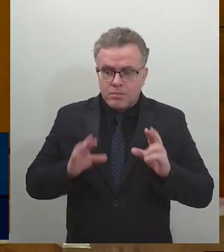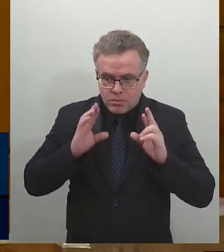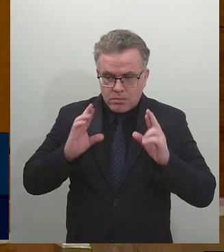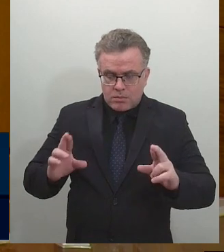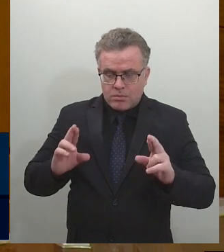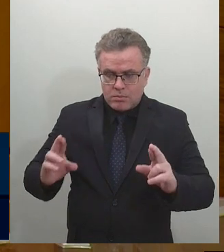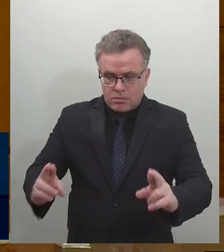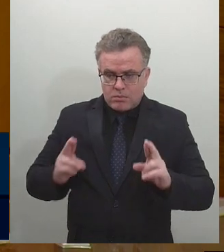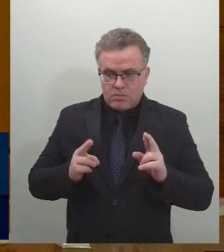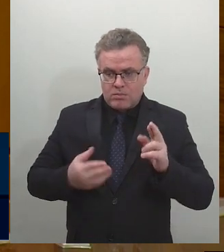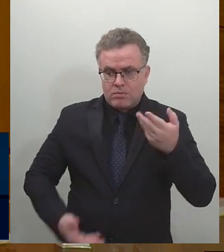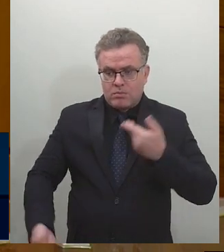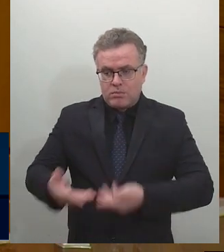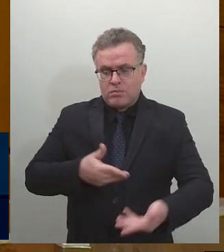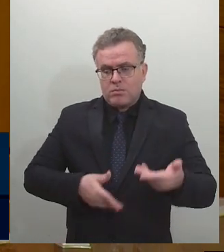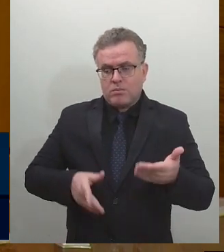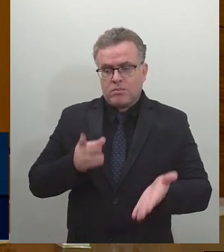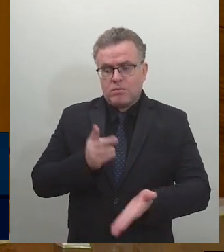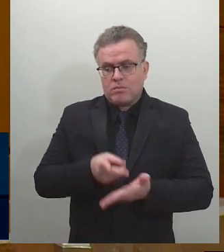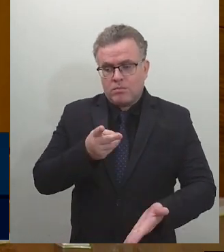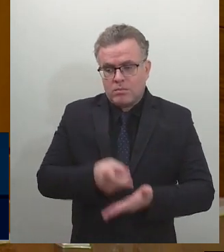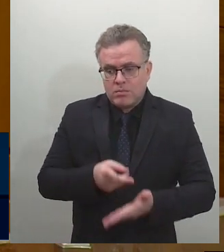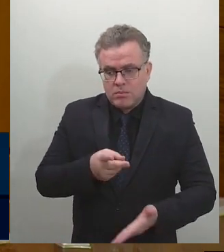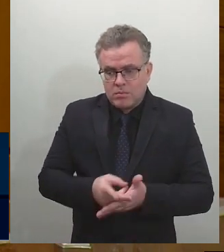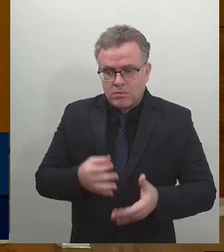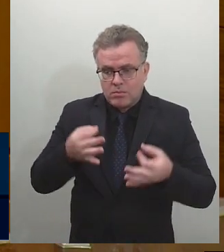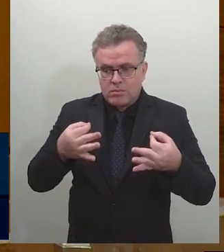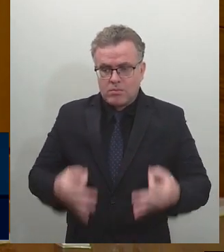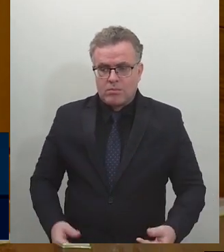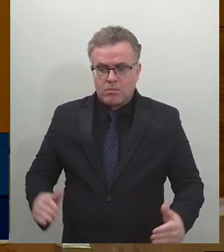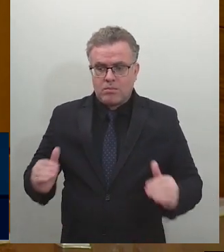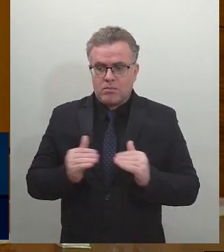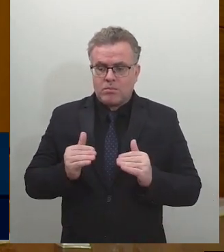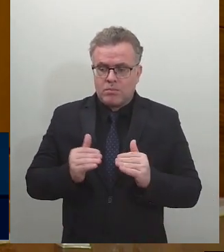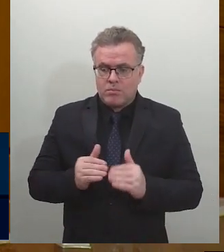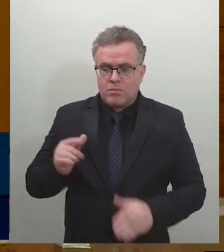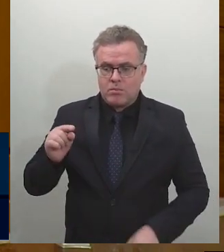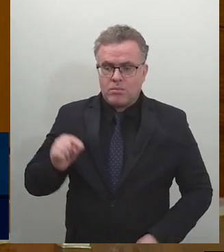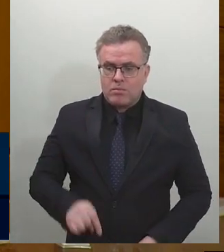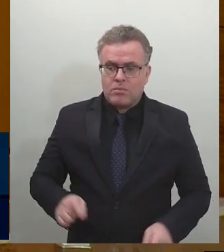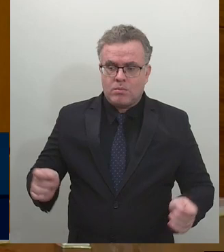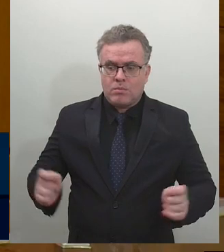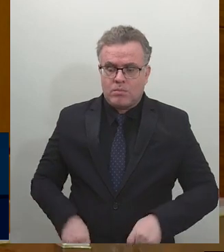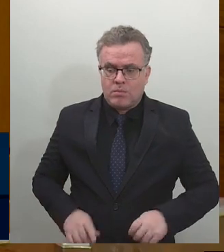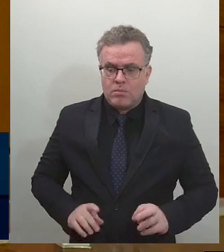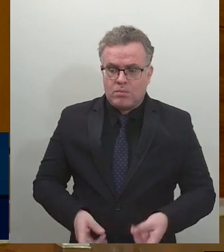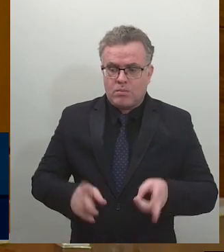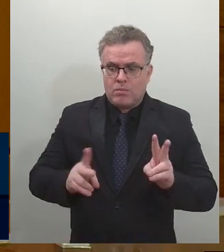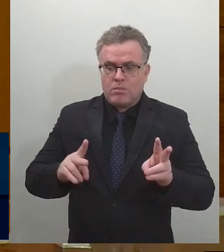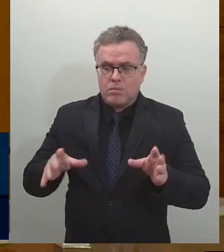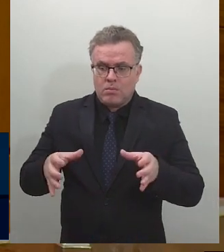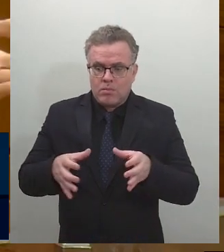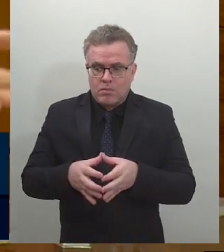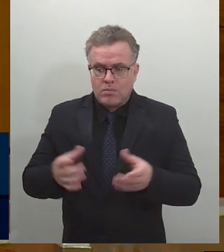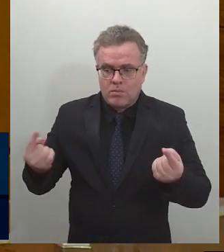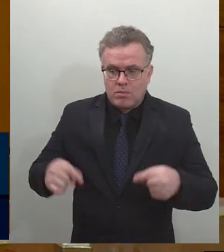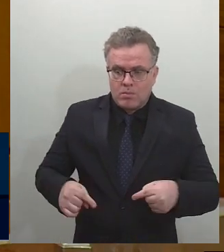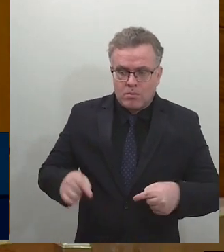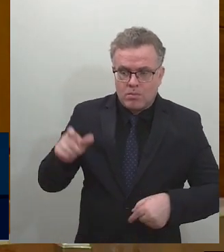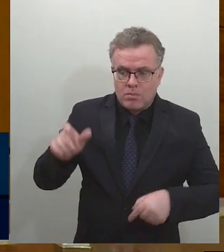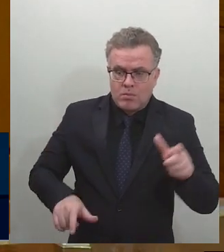esse respeito que sempre existiu aqui no plenário, entre a bancada de oposição, entre a bancada de situação. Afinal